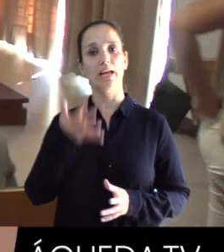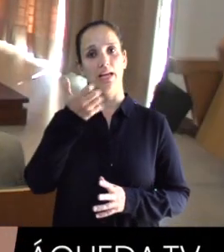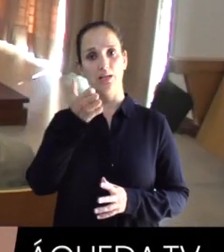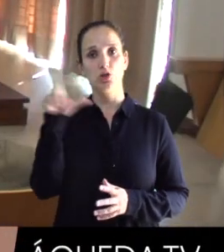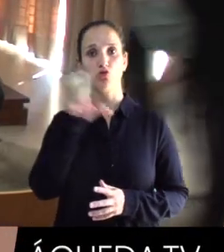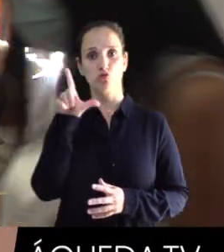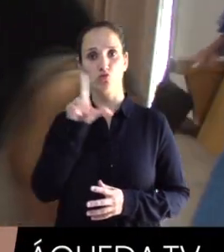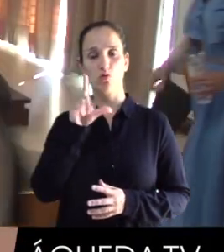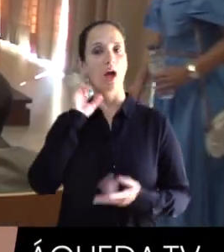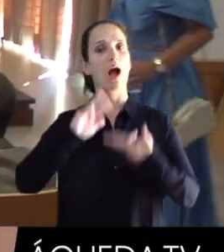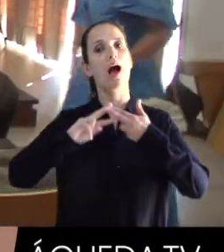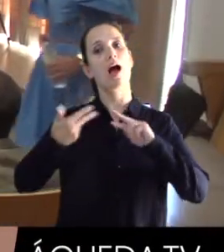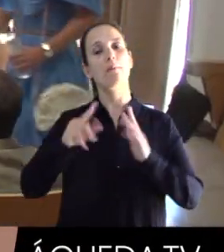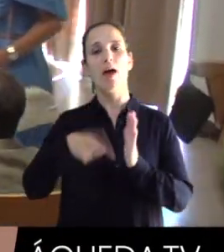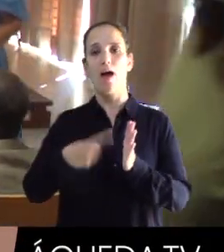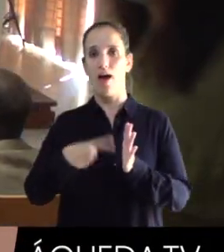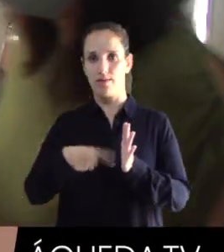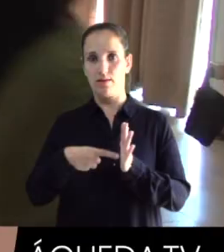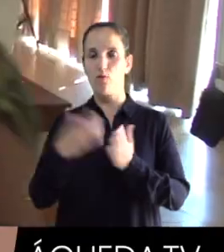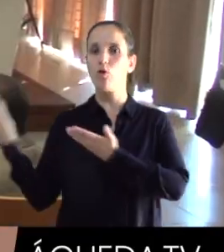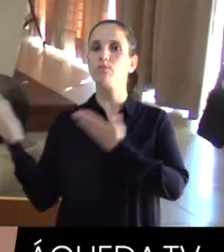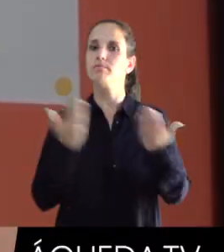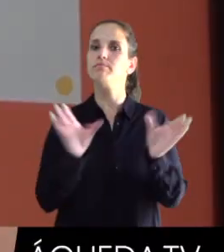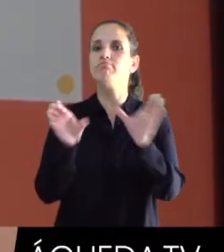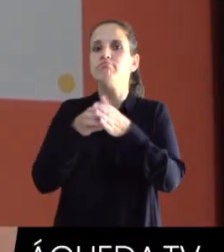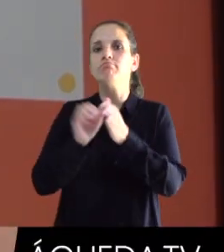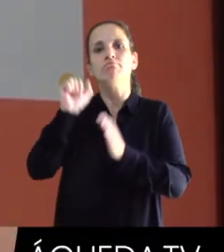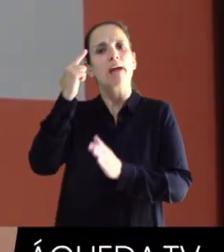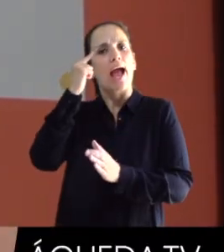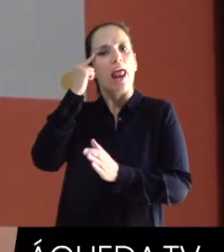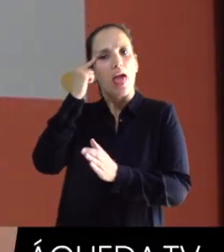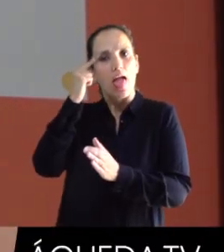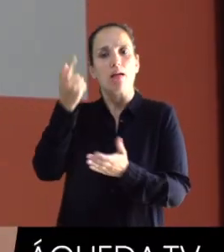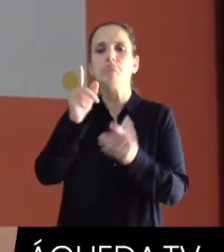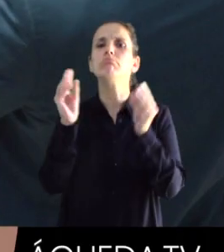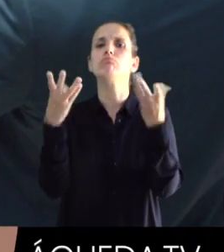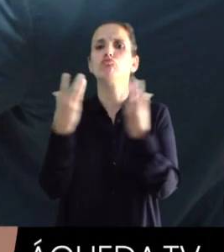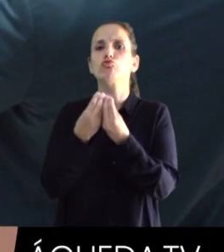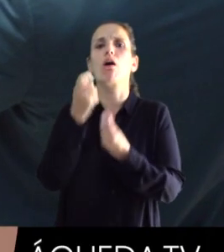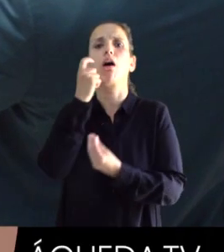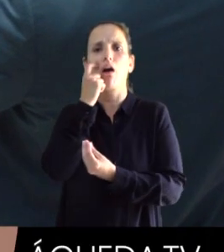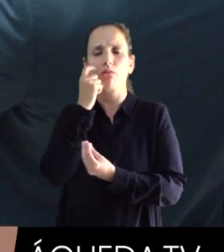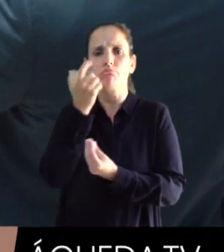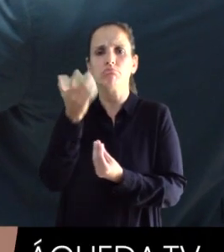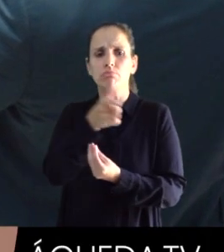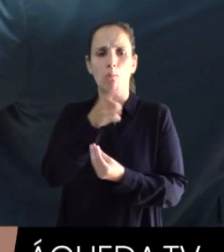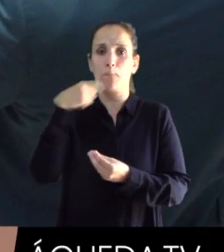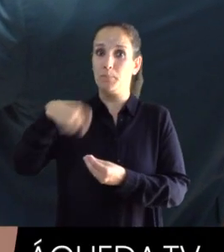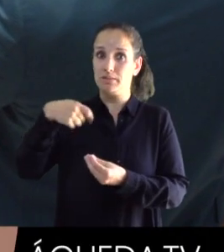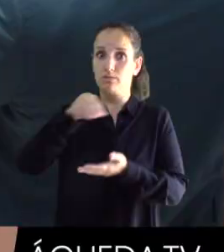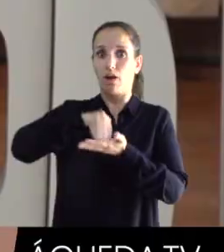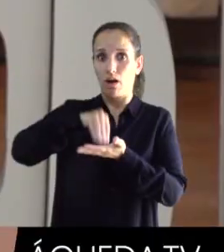No dia 15 de julho, a Câmara Municipal de Águeda recebeu uma comitiva de Bissau composta pelo seu Presidente de Câmara,